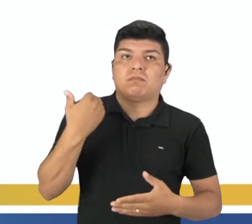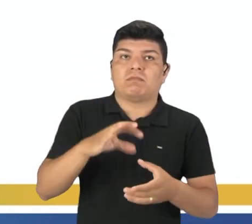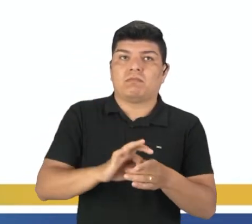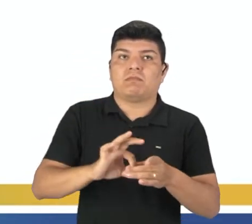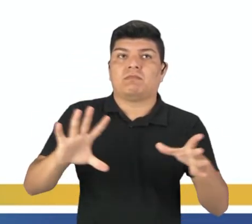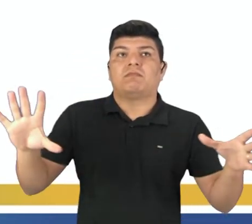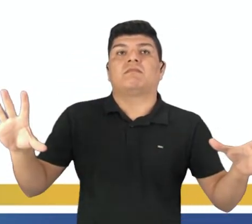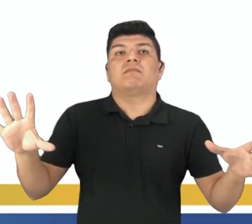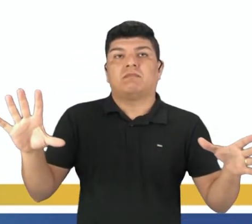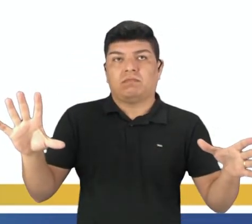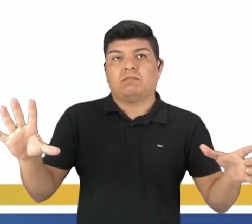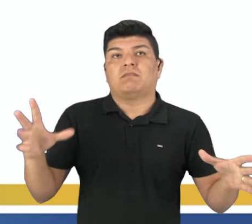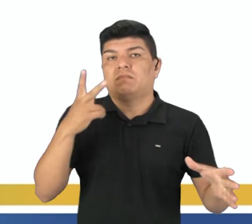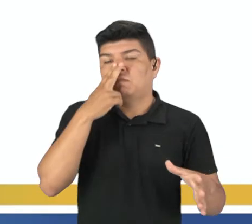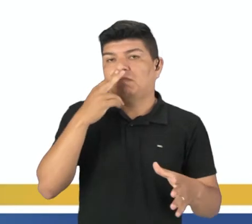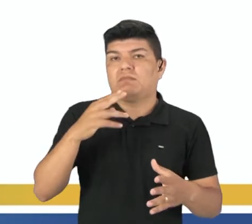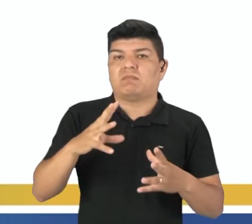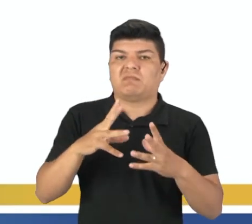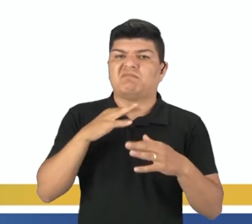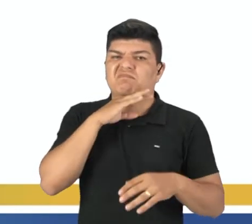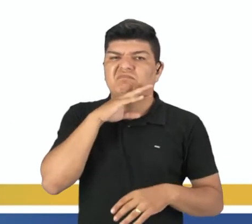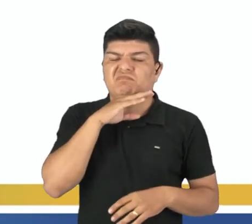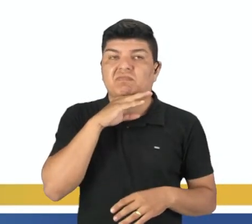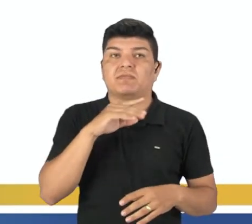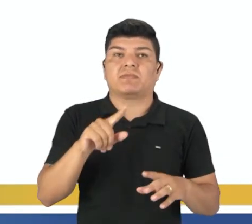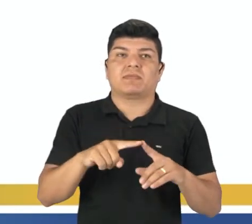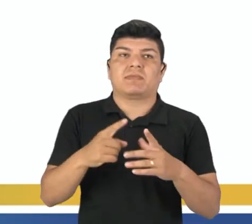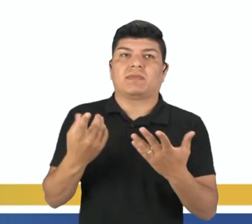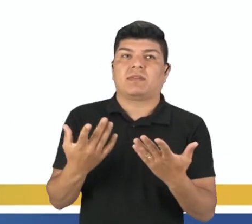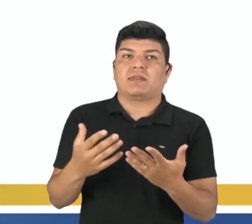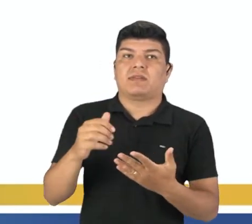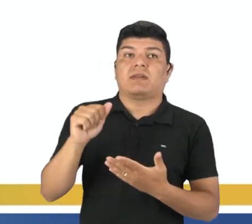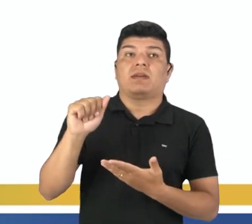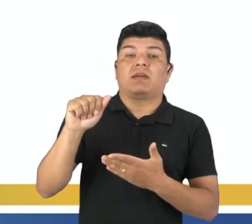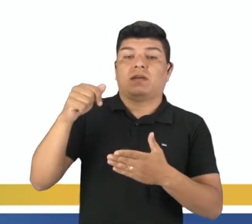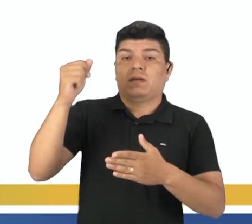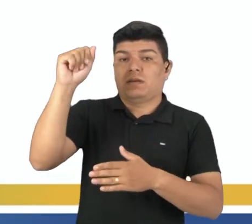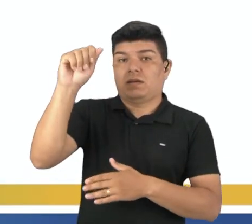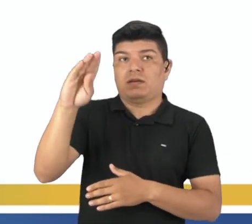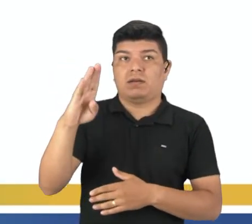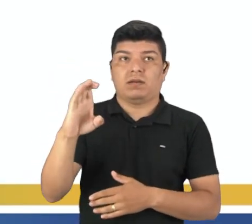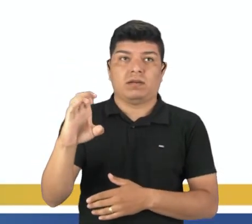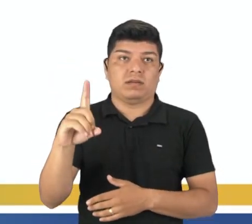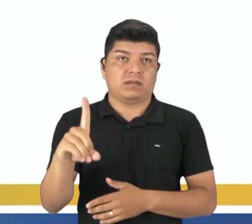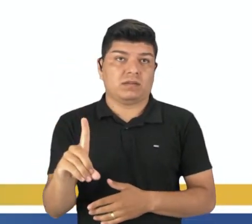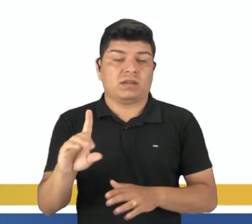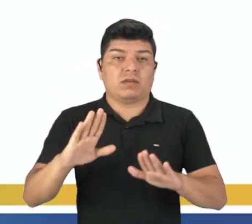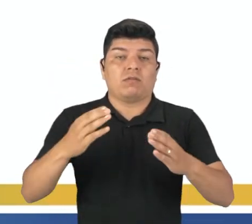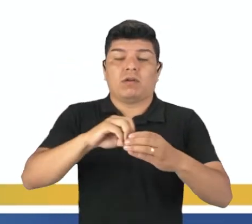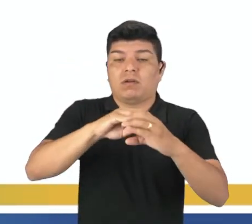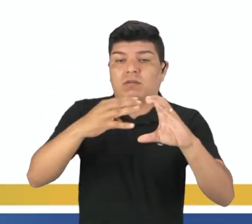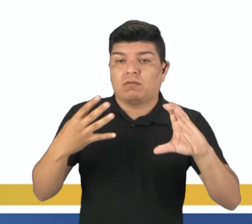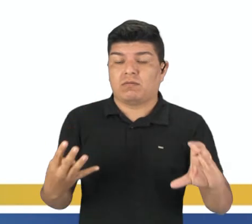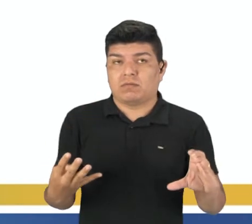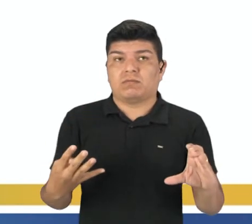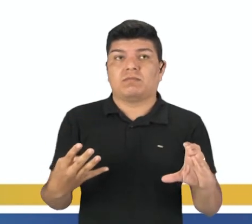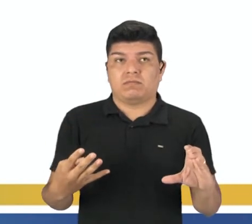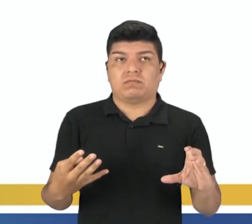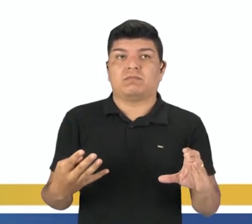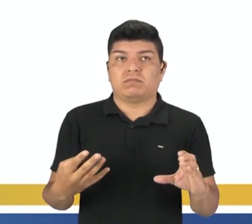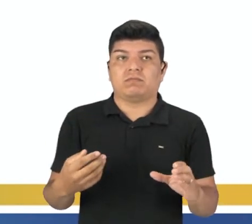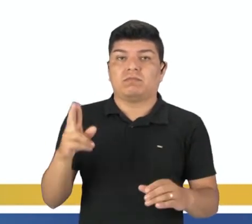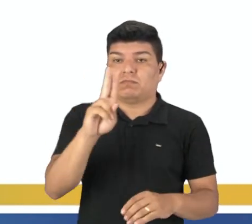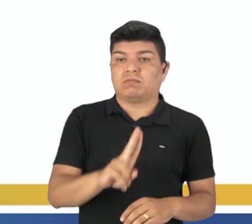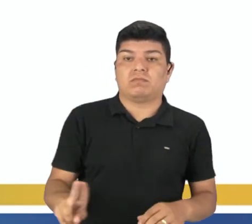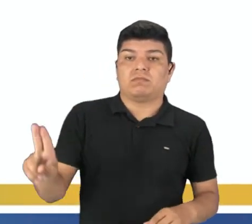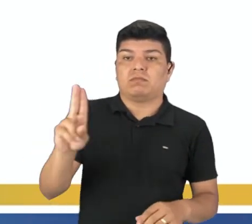é um cadáver em putrefação. Dentre as alternativas abaixo, qual delas apresenta uma característica combatida